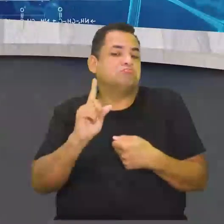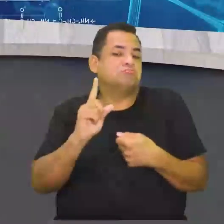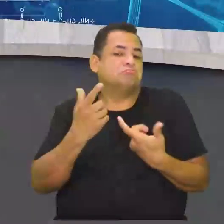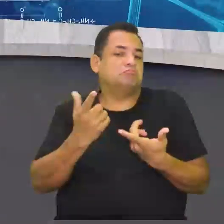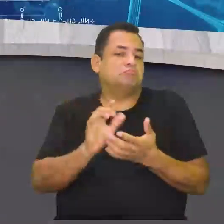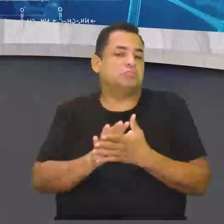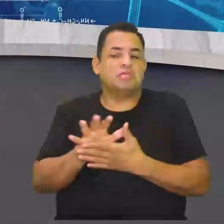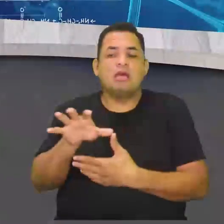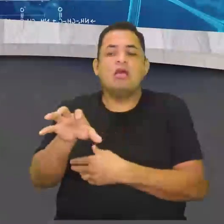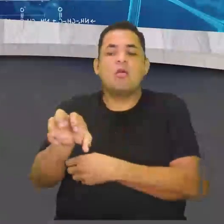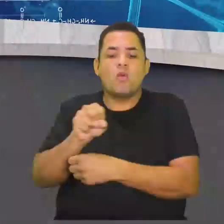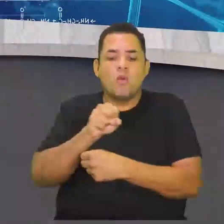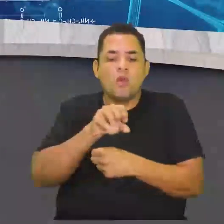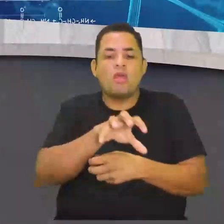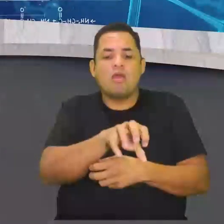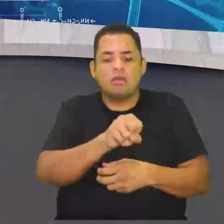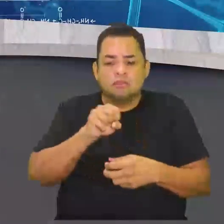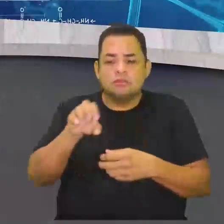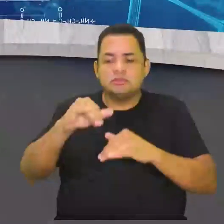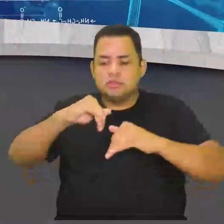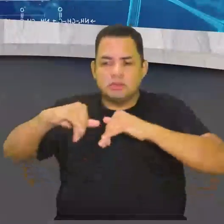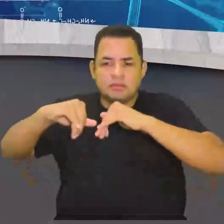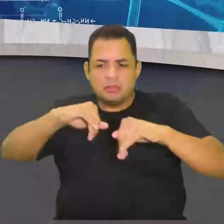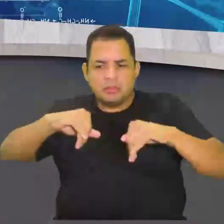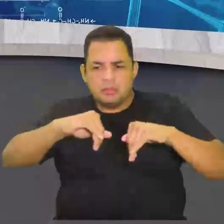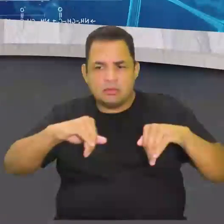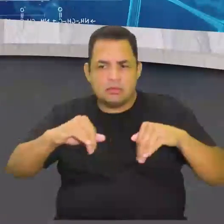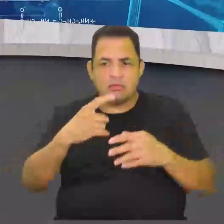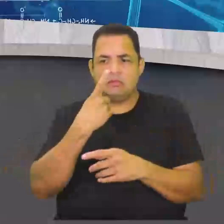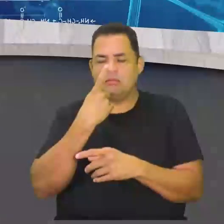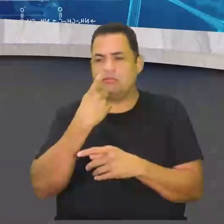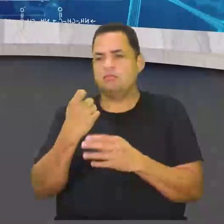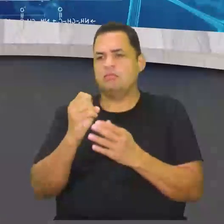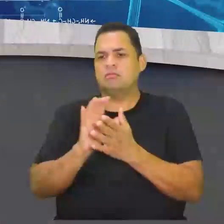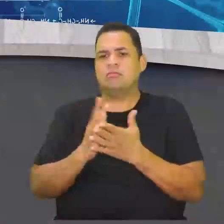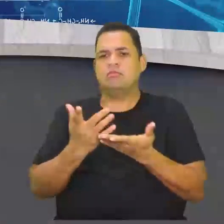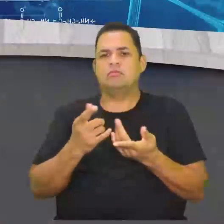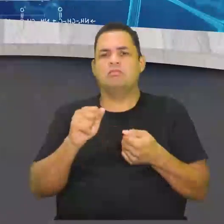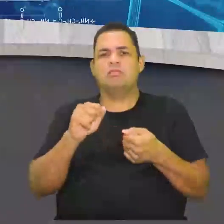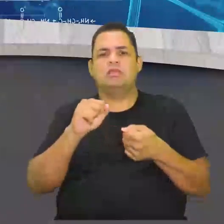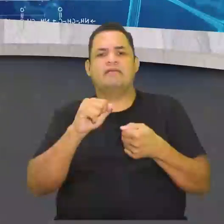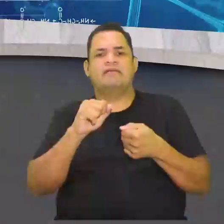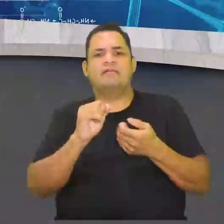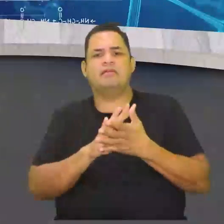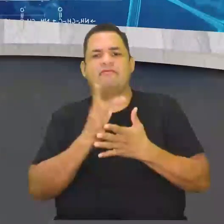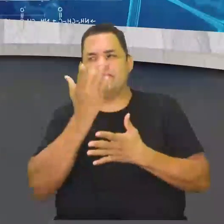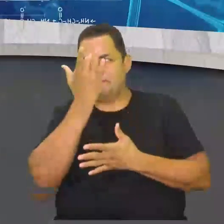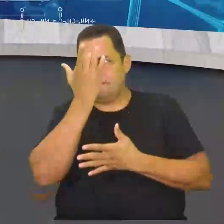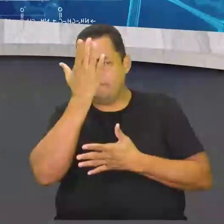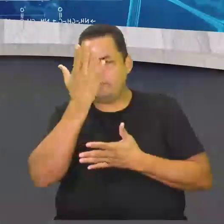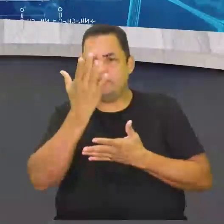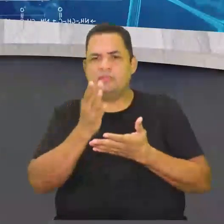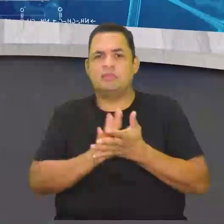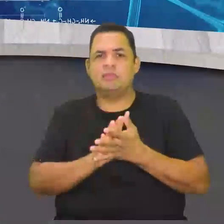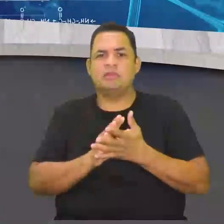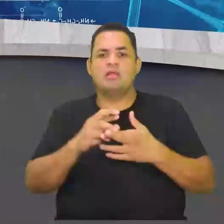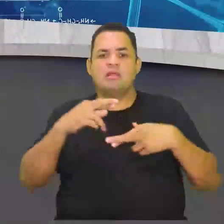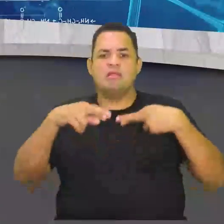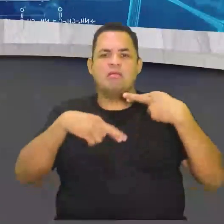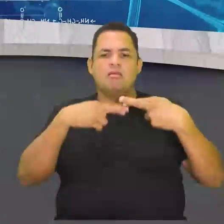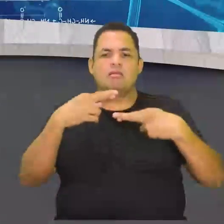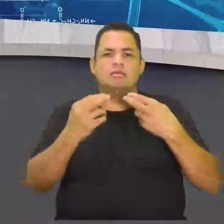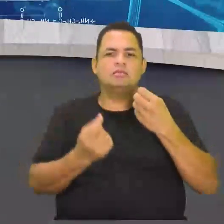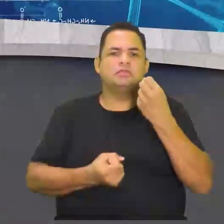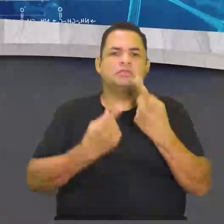a coleta seletiva ali, separadinha do lixo, para facilitar a reciclagem de